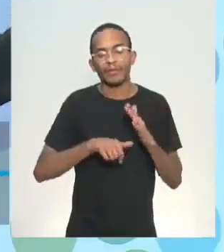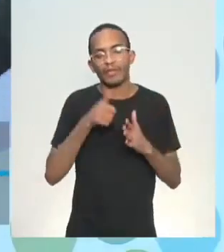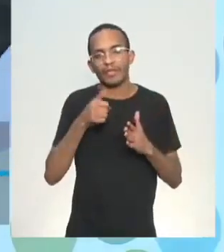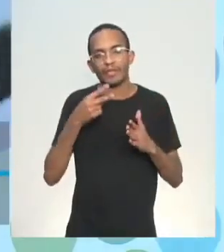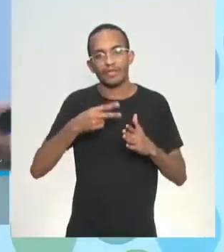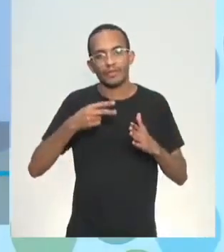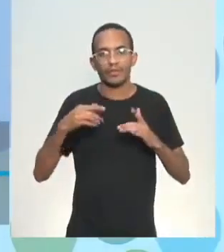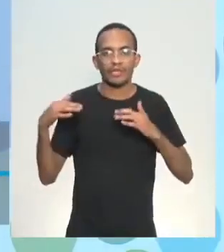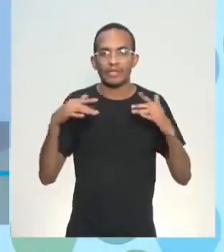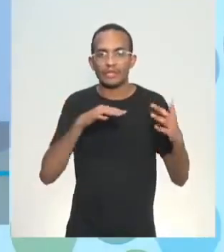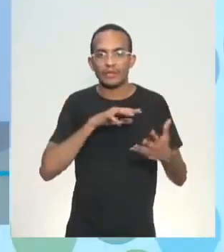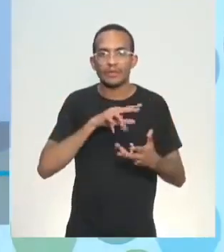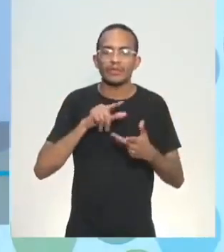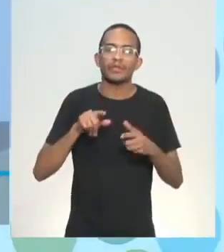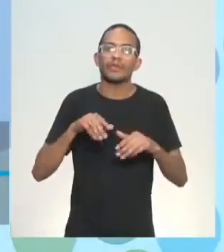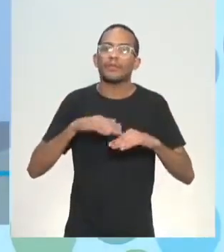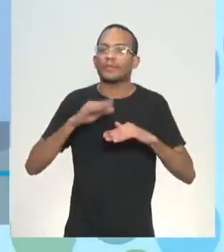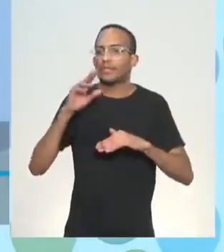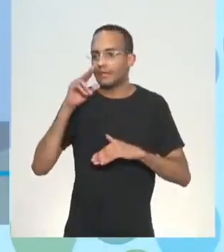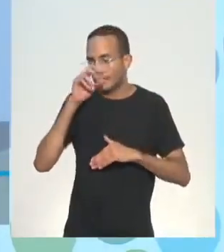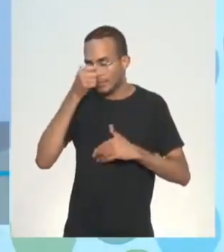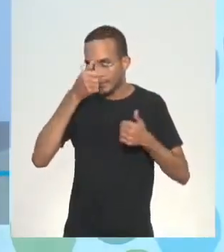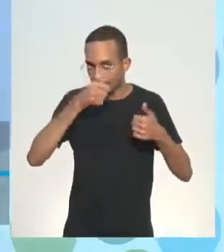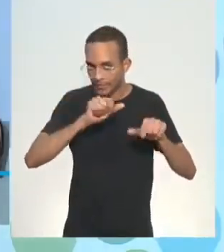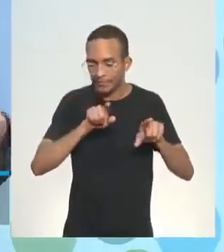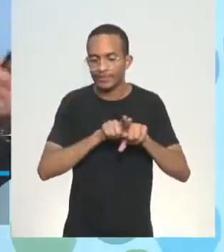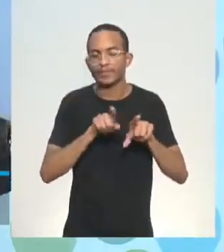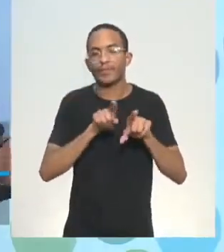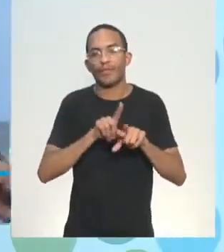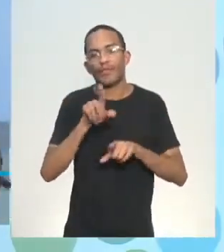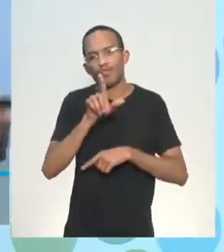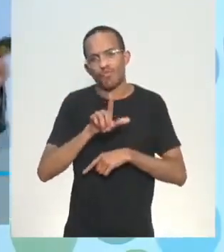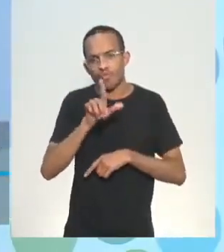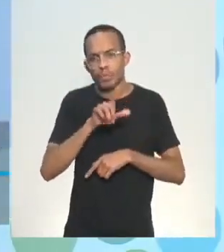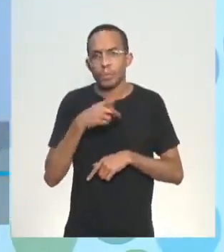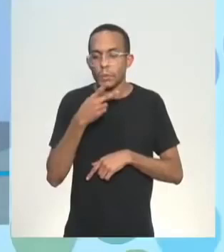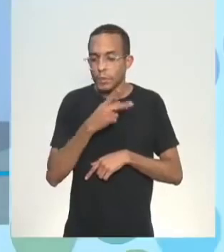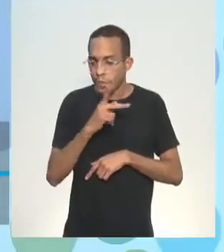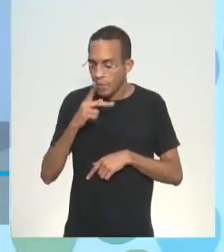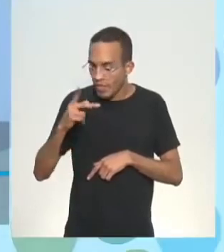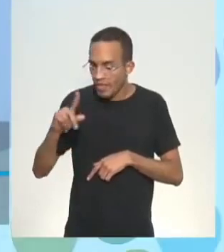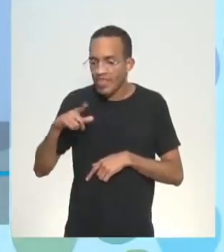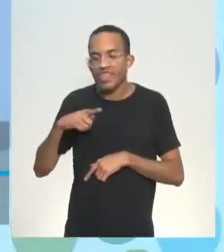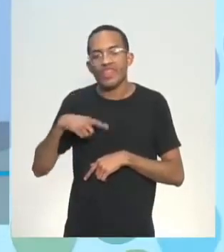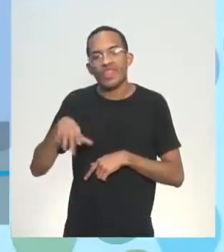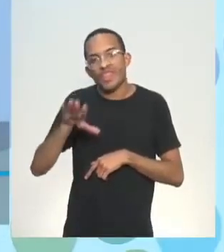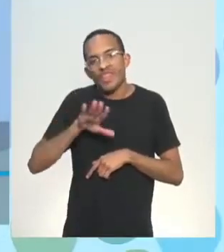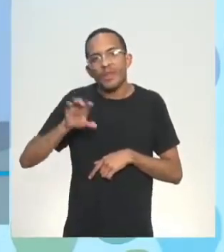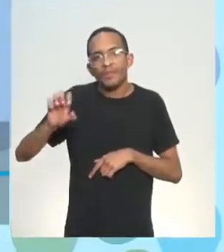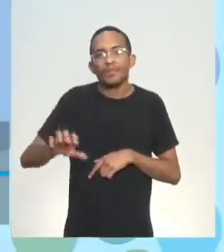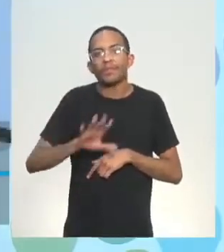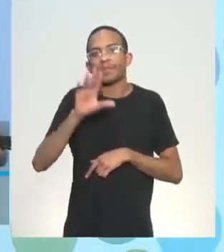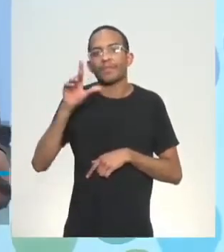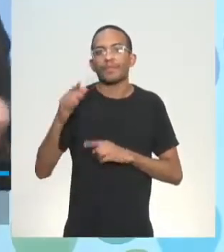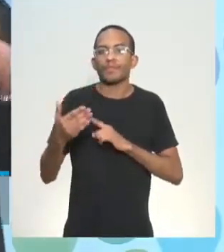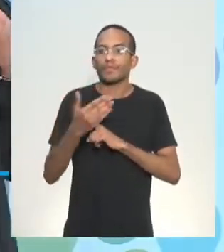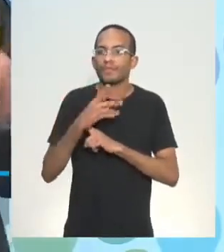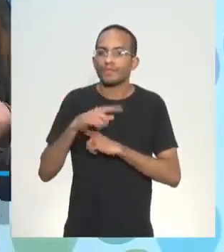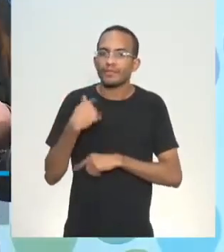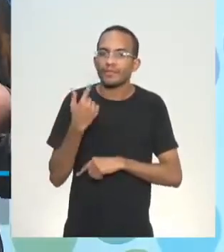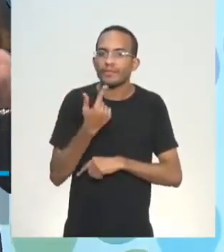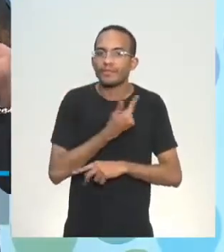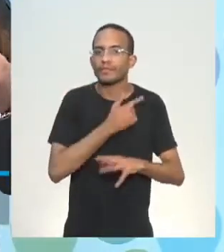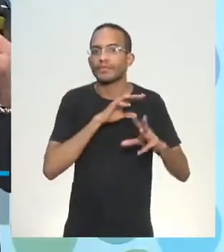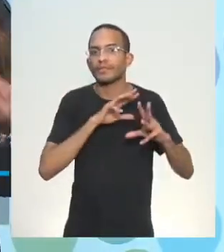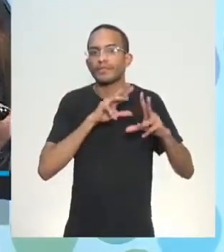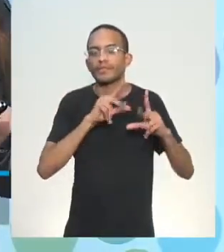isso intensificou-se muito mais, tá bom? E aí, gente, claro, né, eles trouxeram, né, os europeus trouxeram para nós aqui